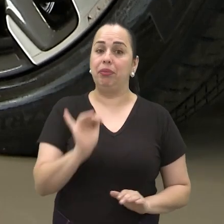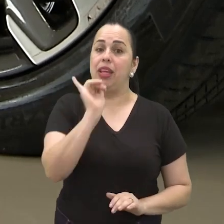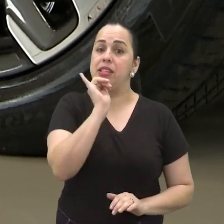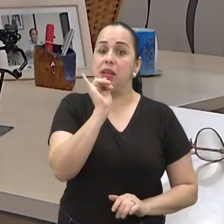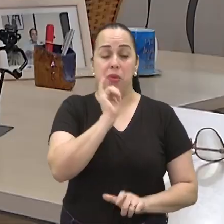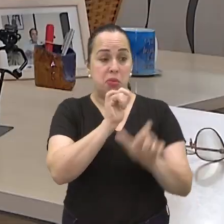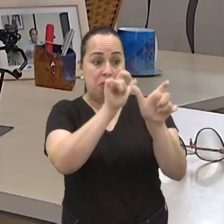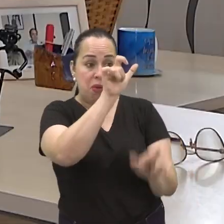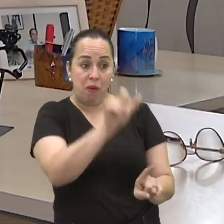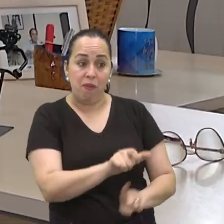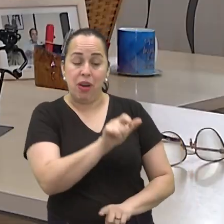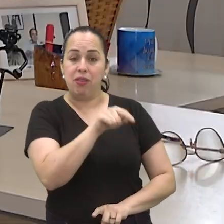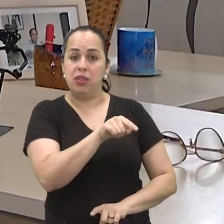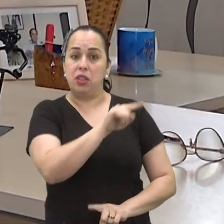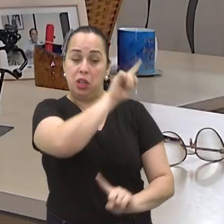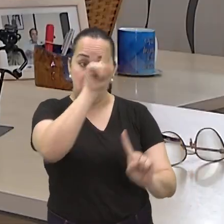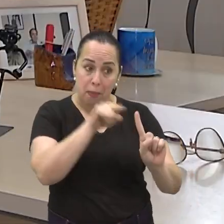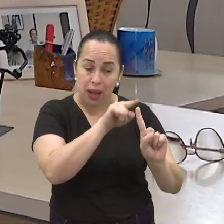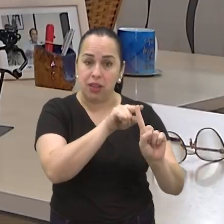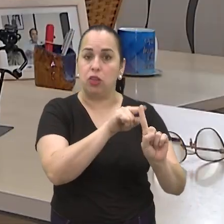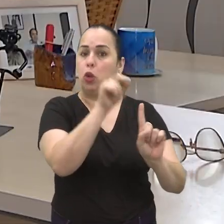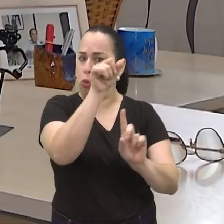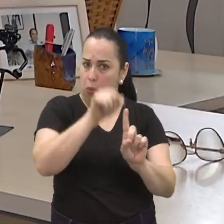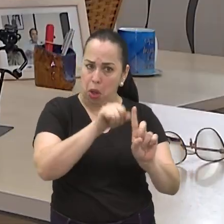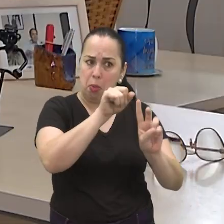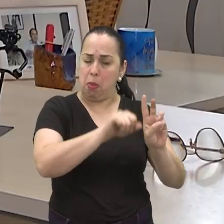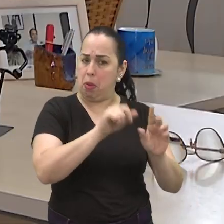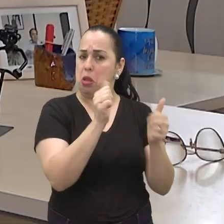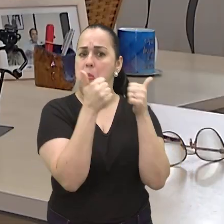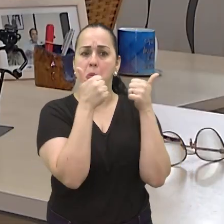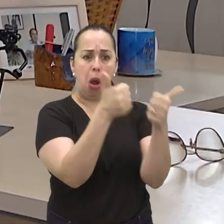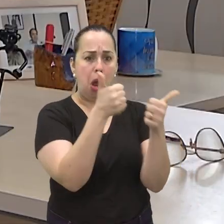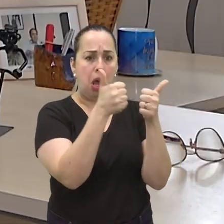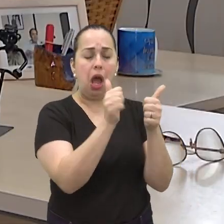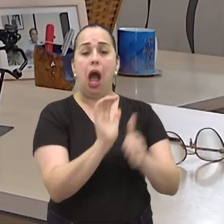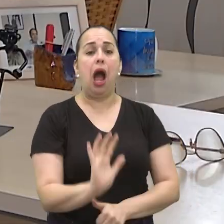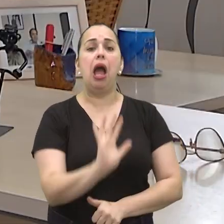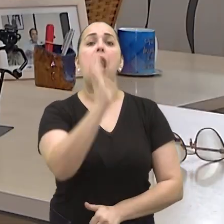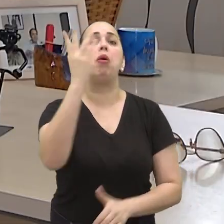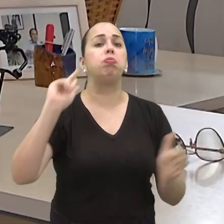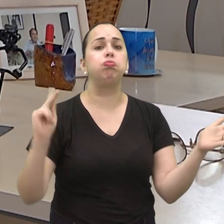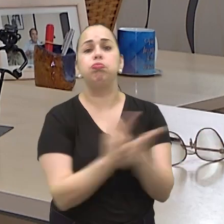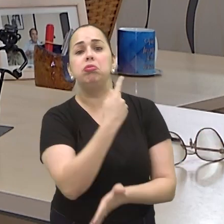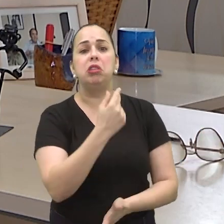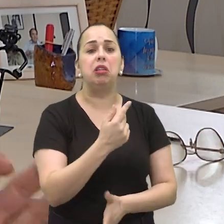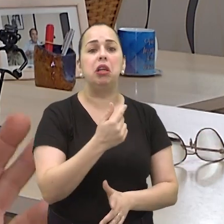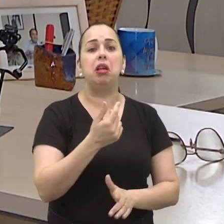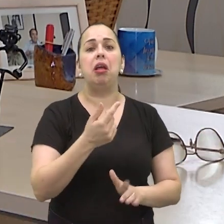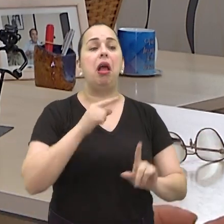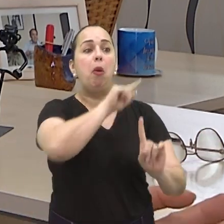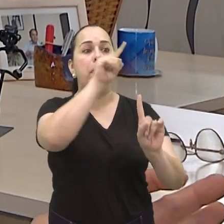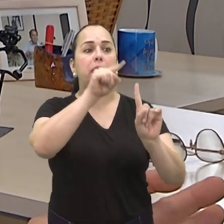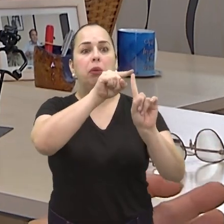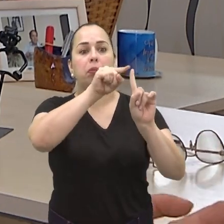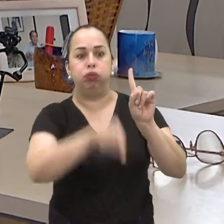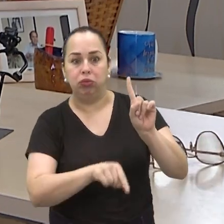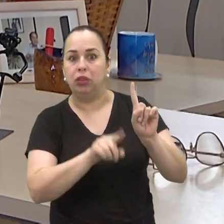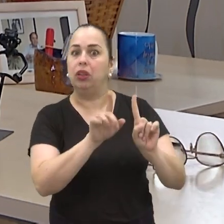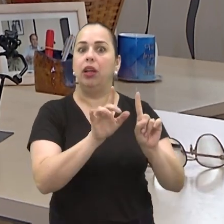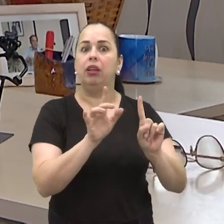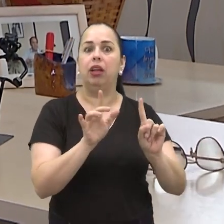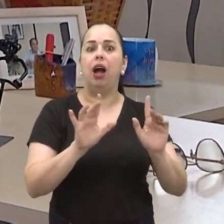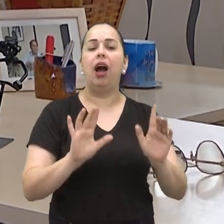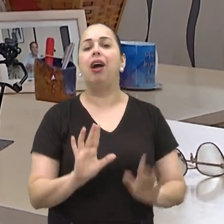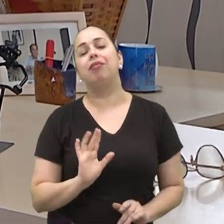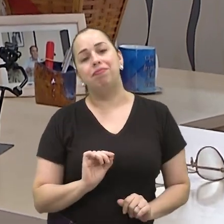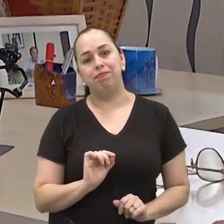nos funcionários. Você tem lá um colaborador, um vendedor que tem uma meta. Todo mês ele está ali super bem, de repente cai para